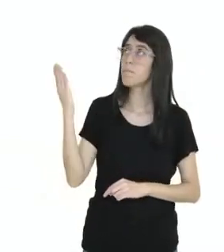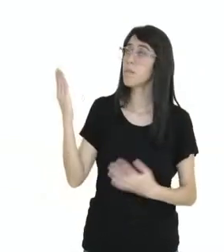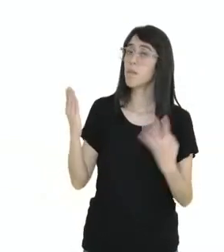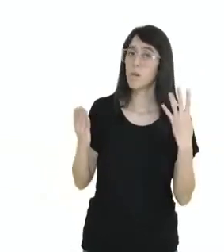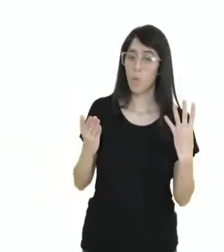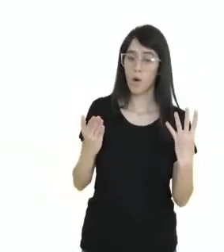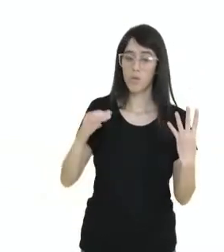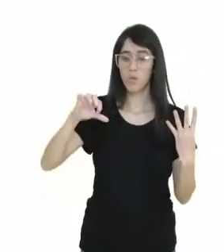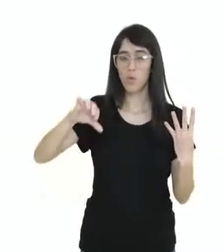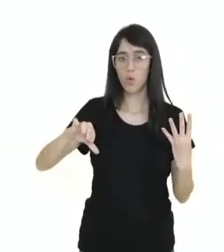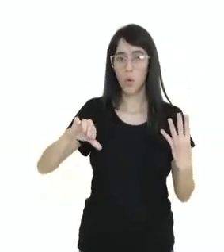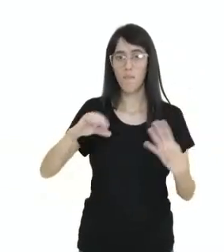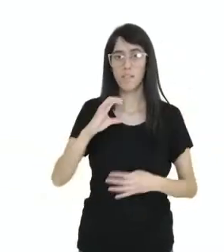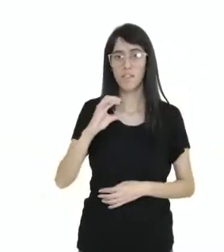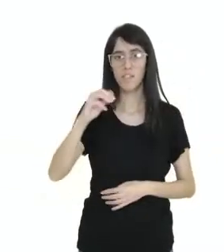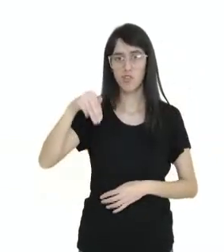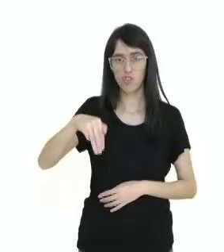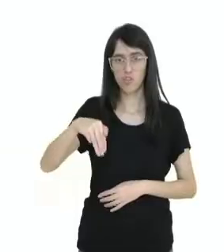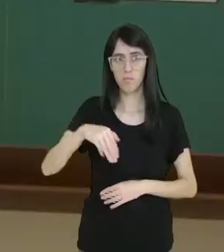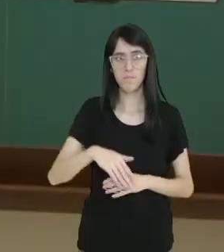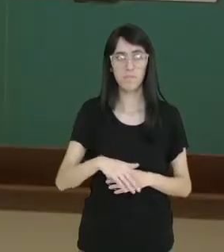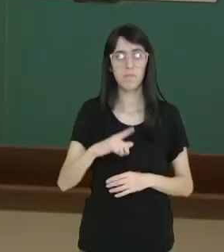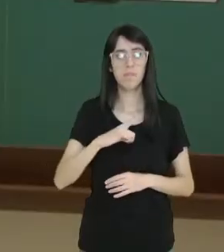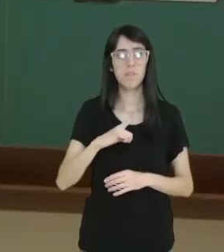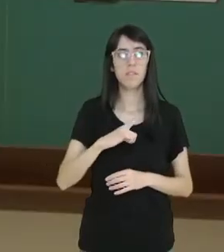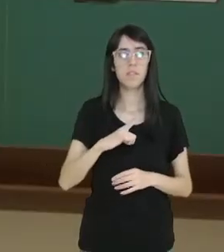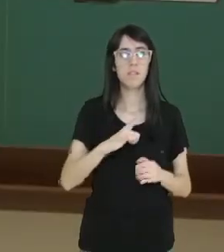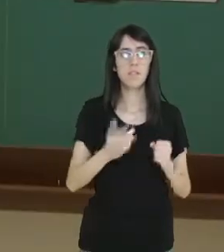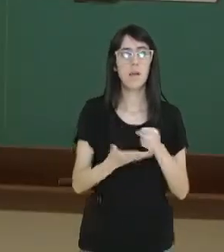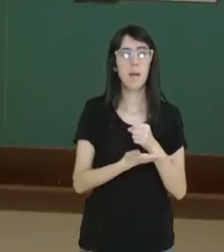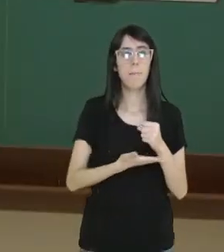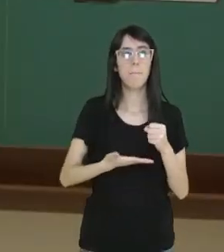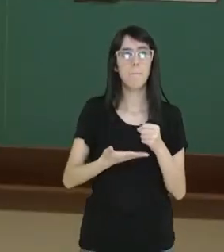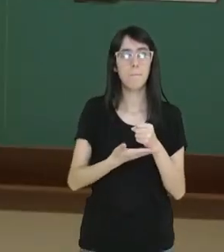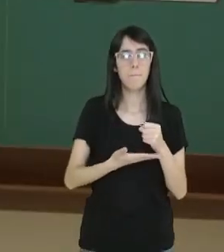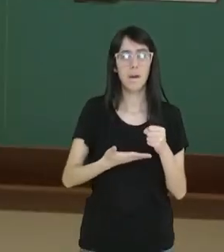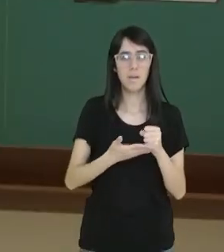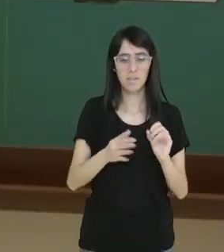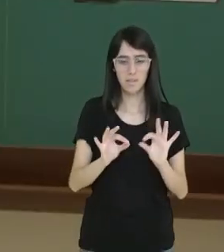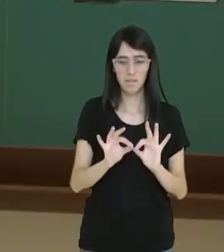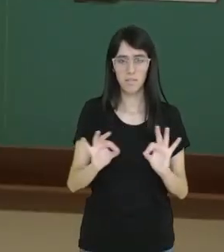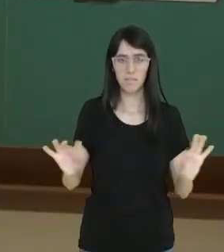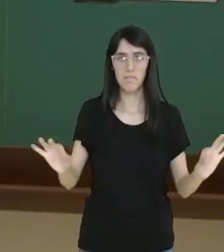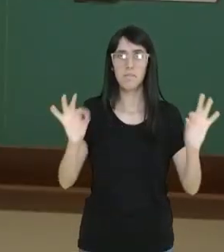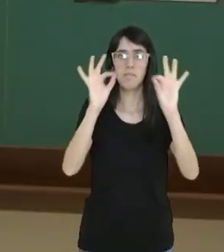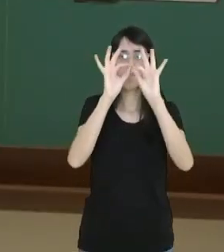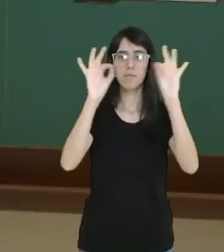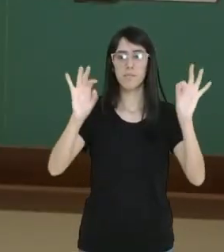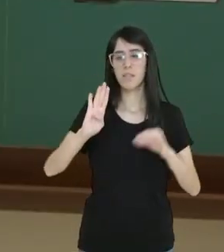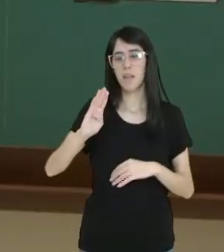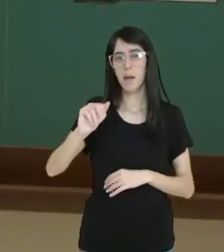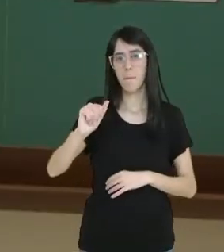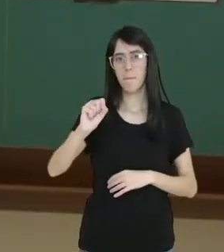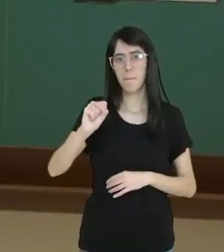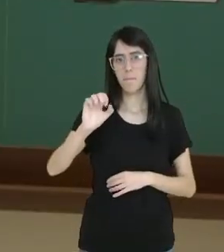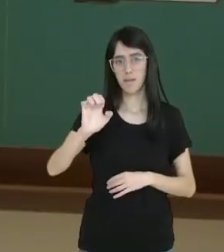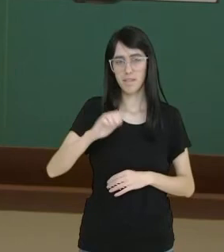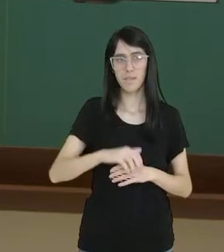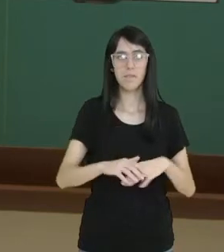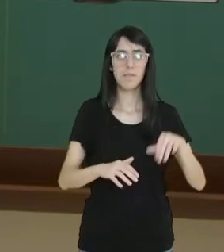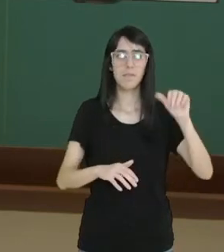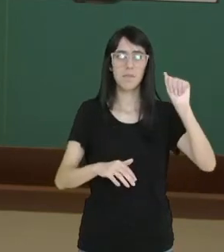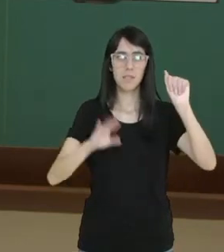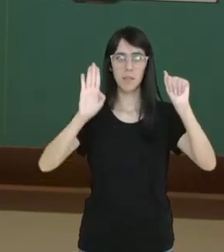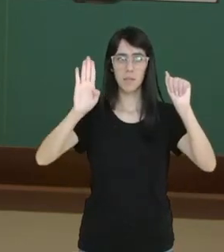9 centímetros. Então, as bases, gente, são as linhas do trapézio que são paralelas, certo? Então, as bases são AD